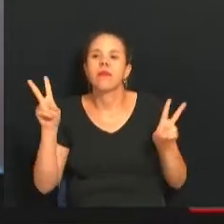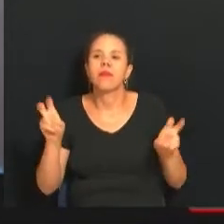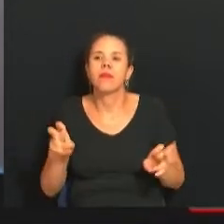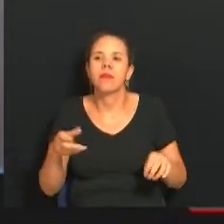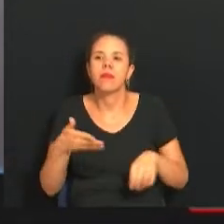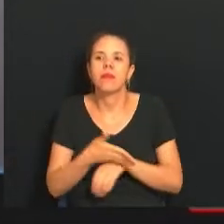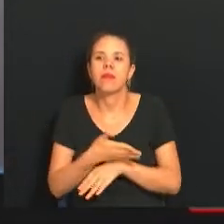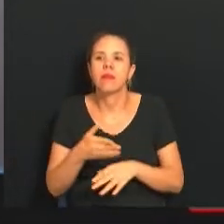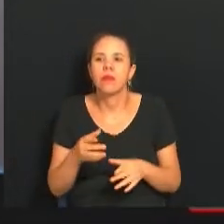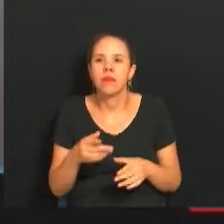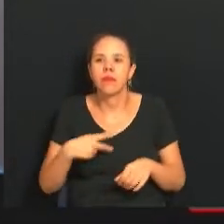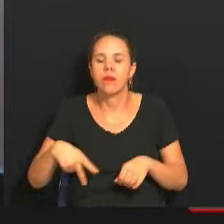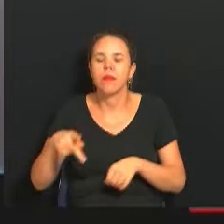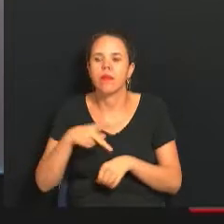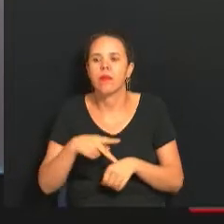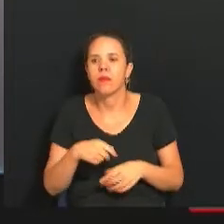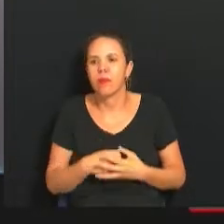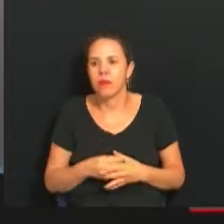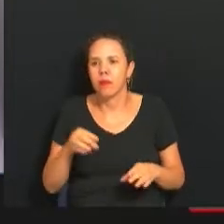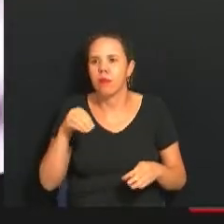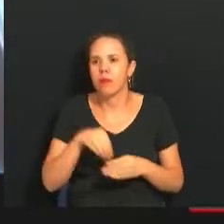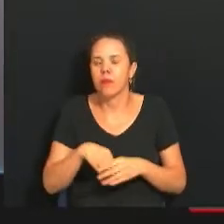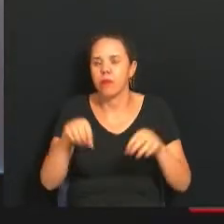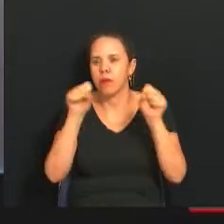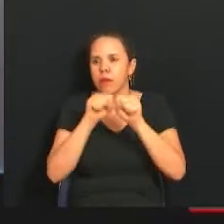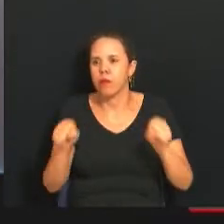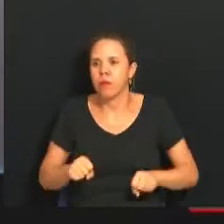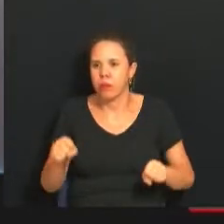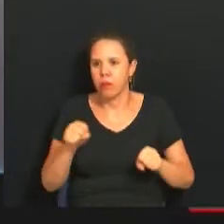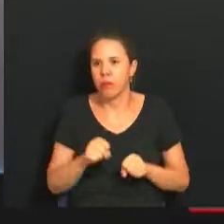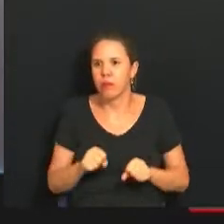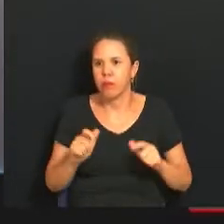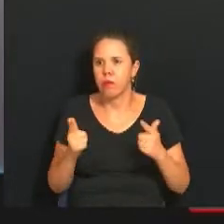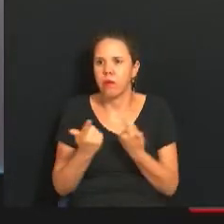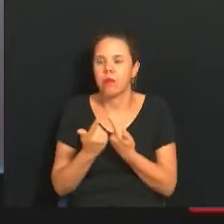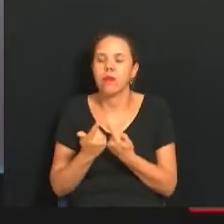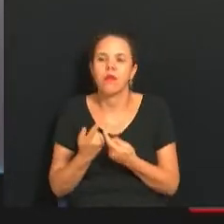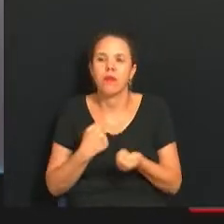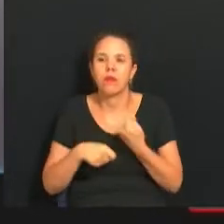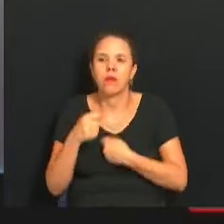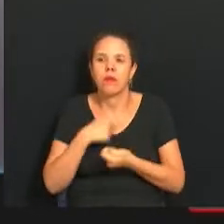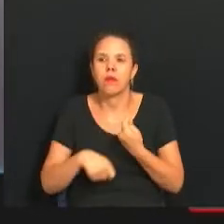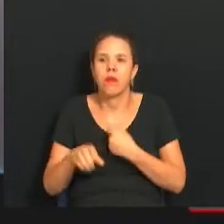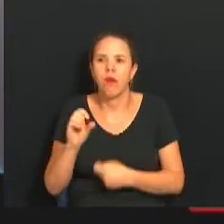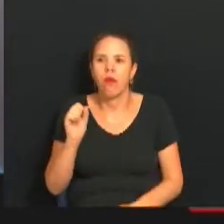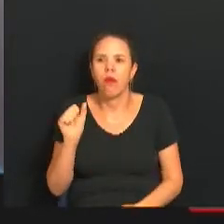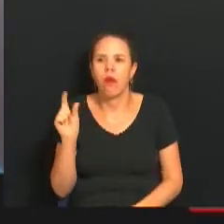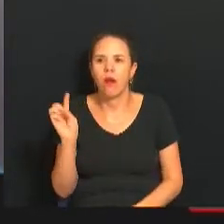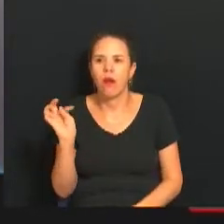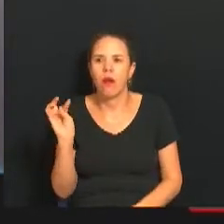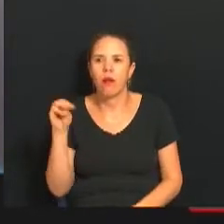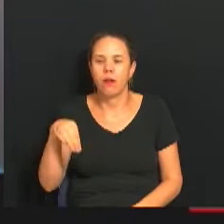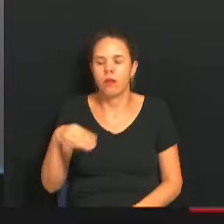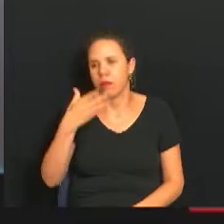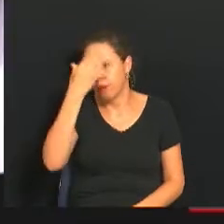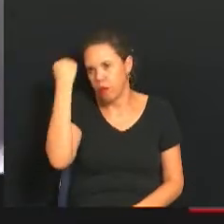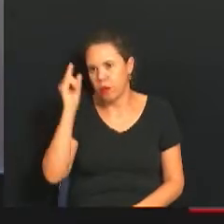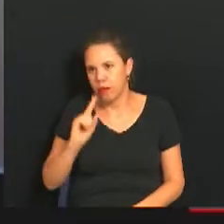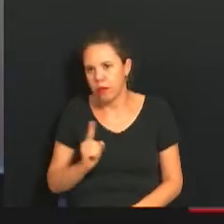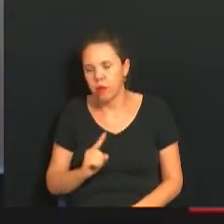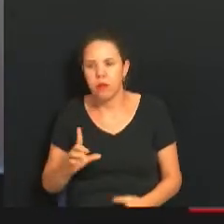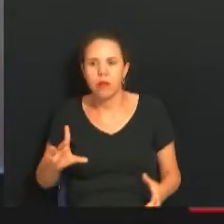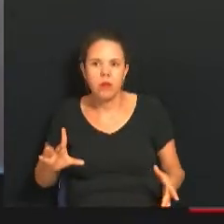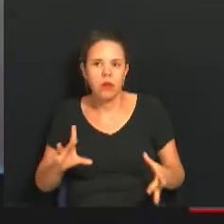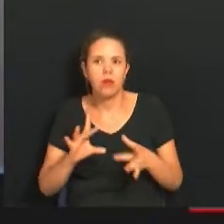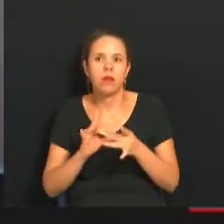inserção do país dentro do sistema geoeconômico da OTAN. A gente não pode esquecer que, como se trata de uma aliança que